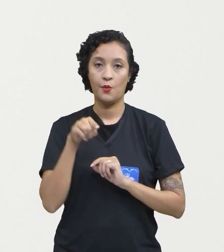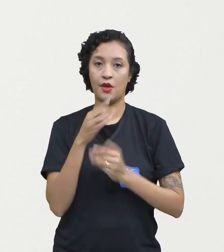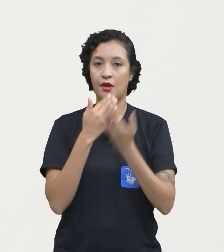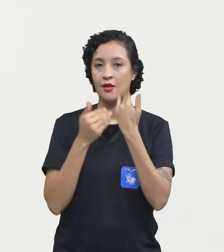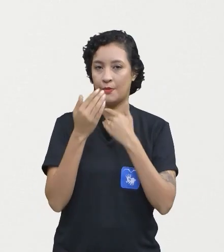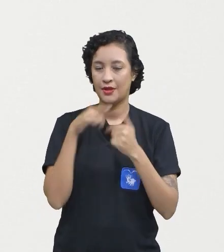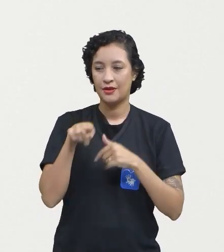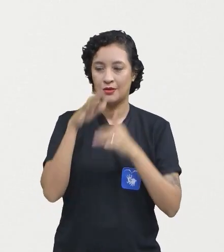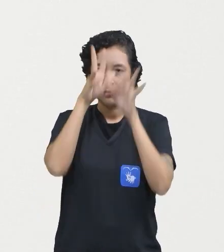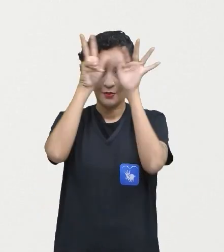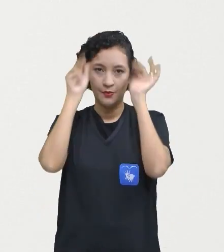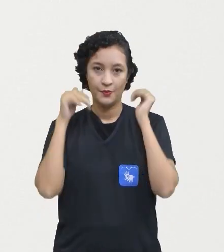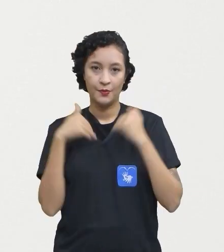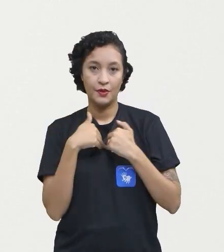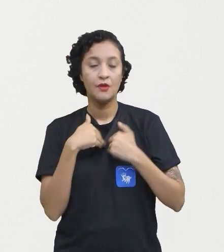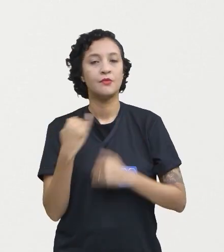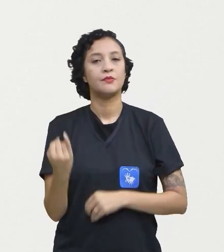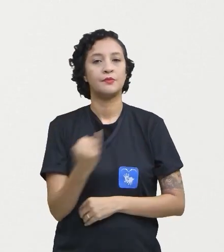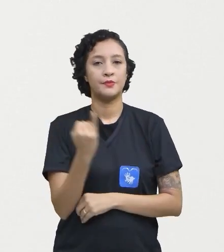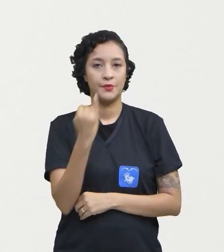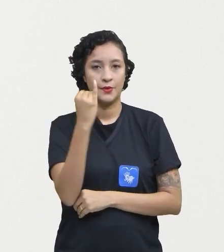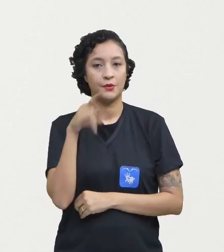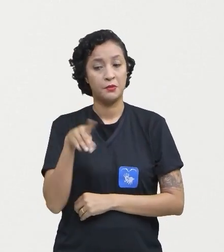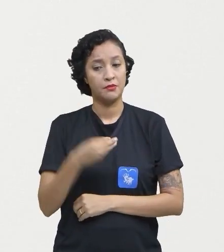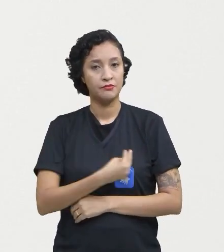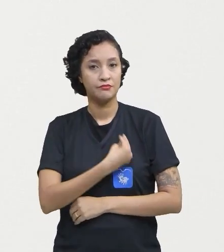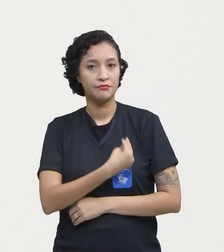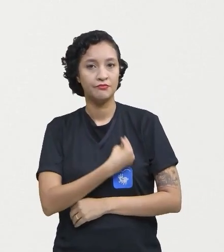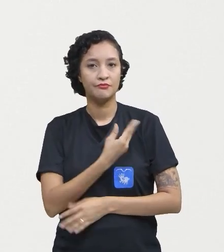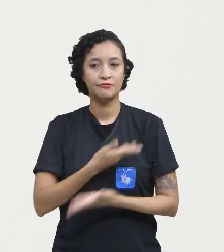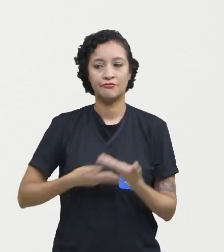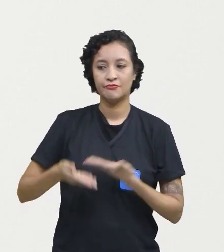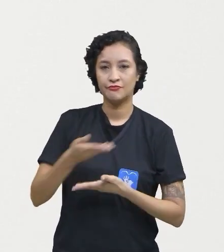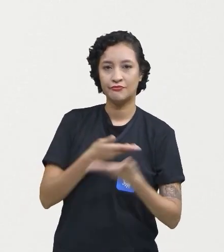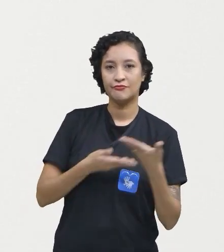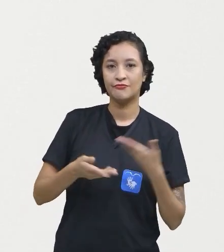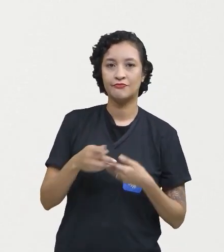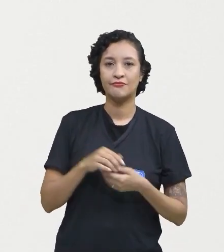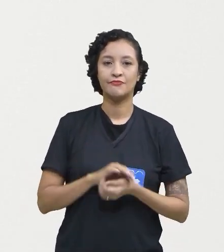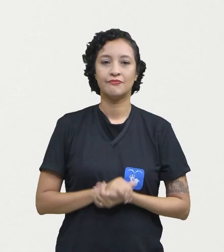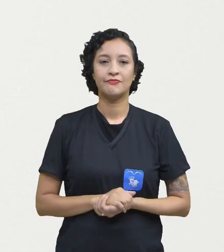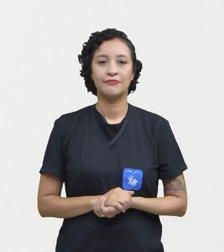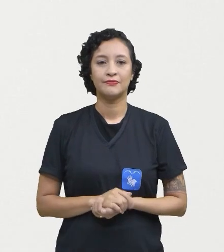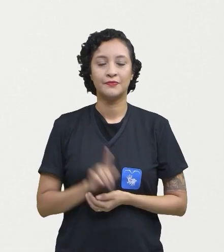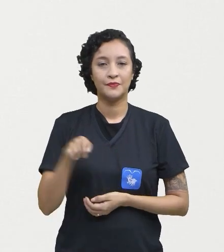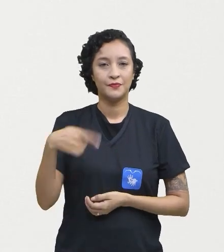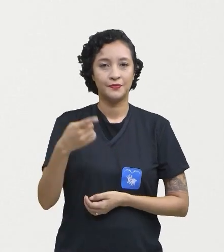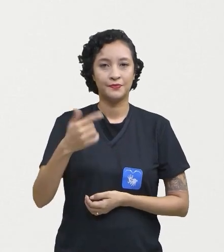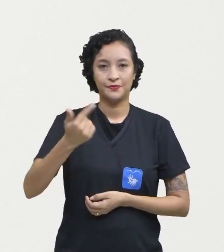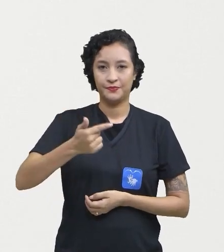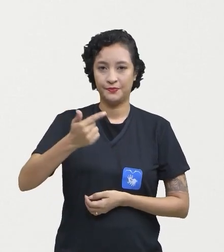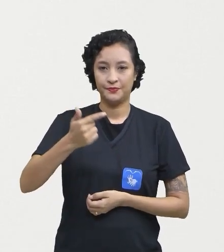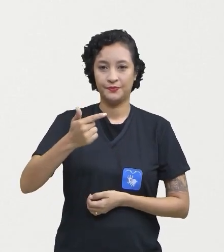ele participe da vida selvagem. Vamos para o número